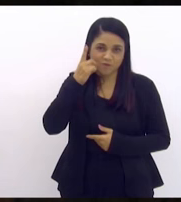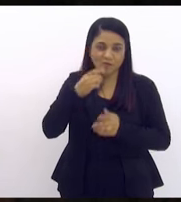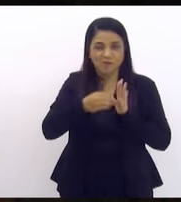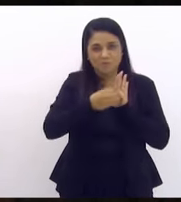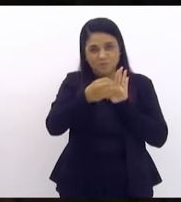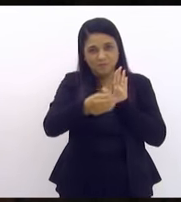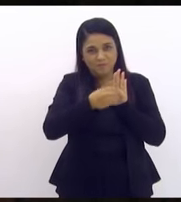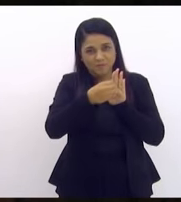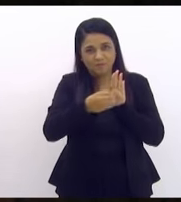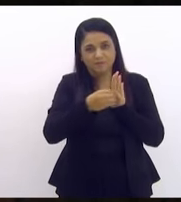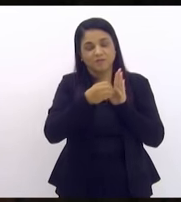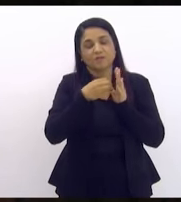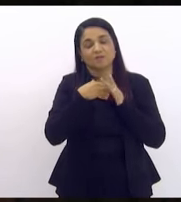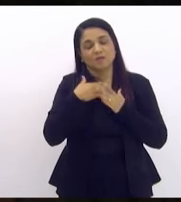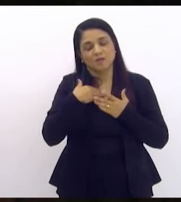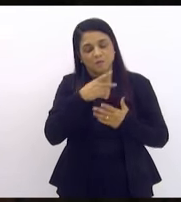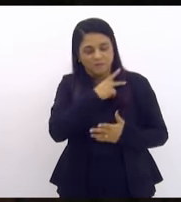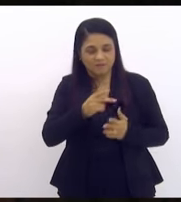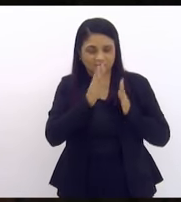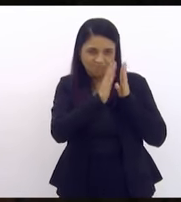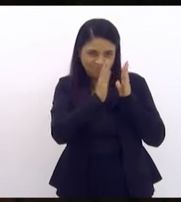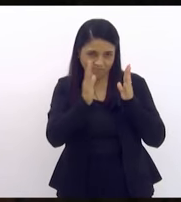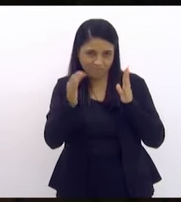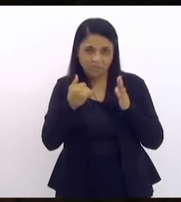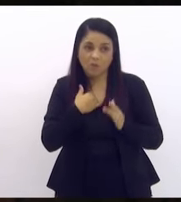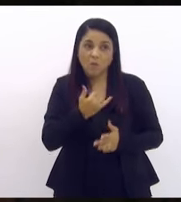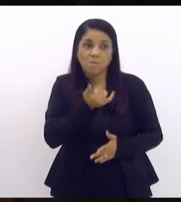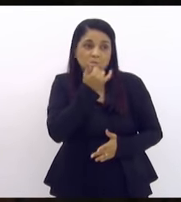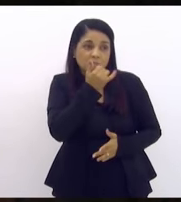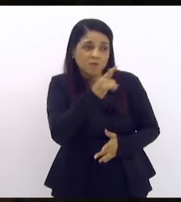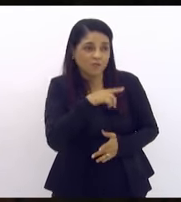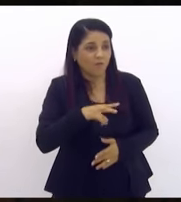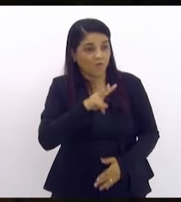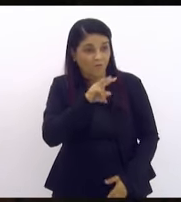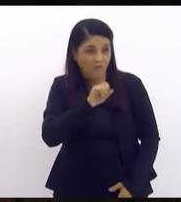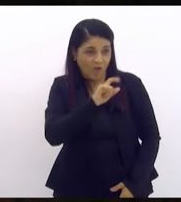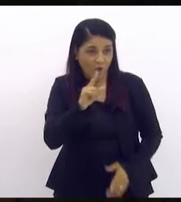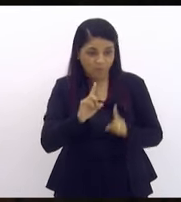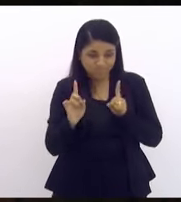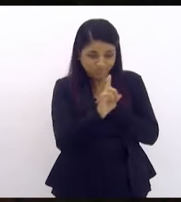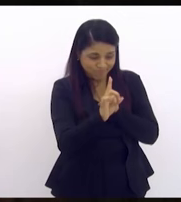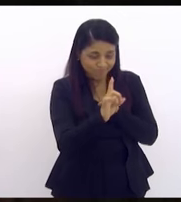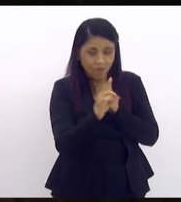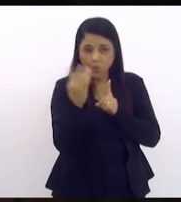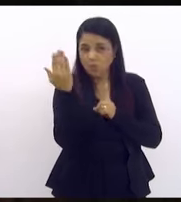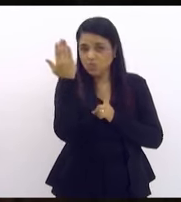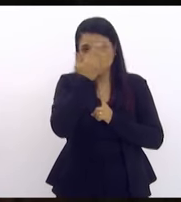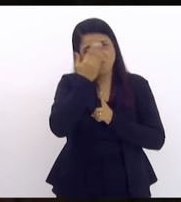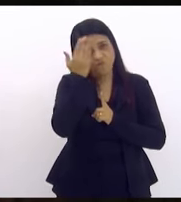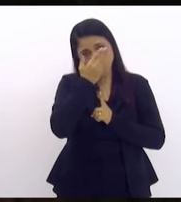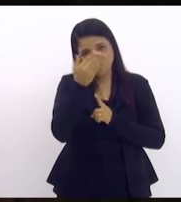a presença chama os trabalhos à ordem. Perdão, o Val ficou na frente do senhor, e aí a gente não...